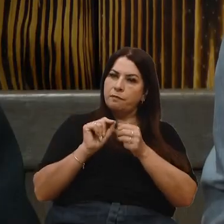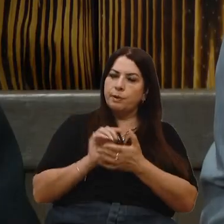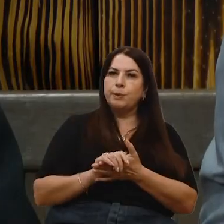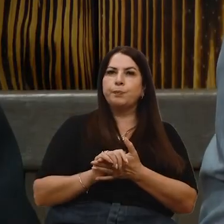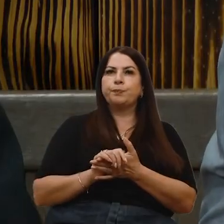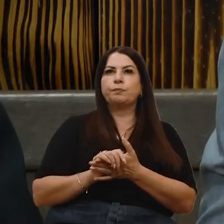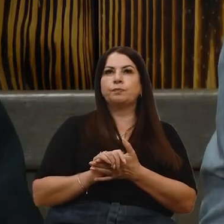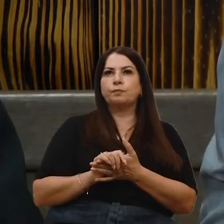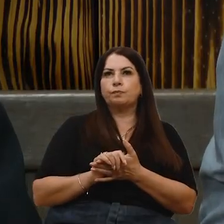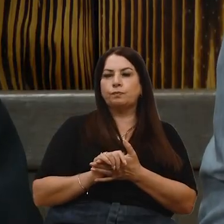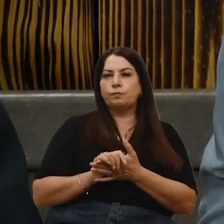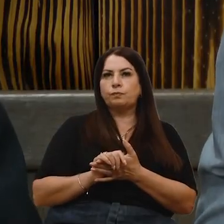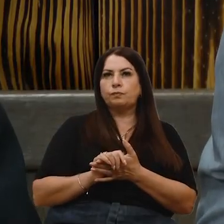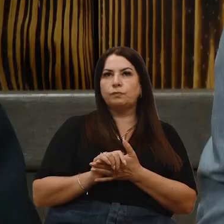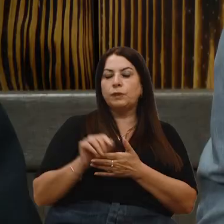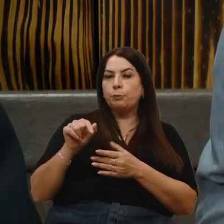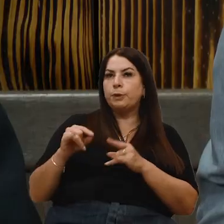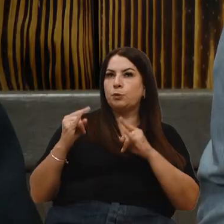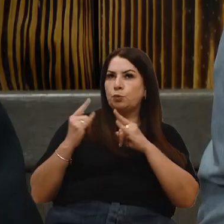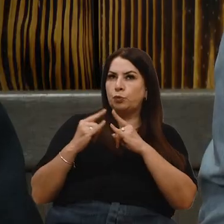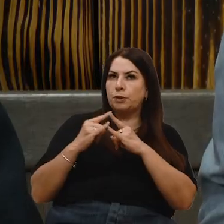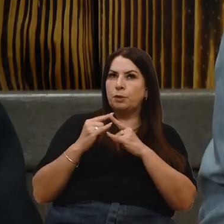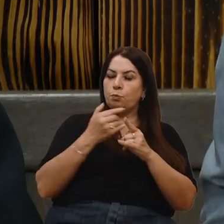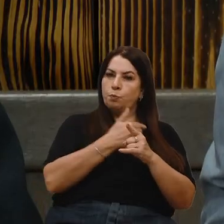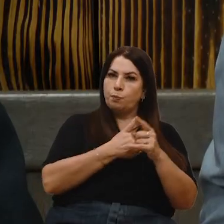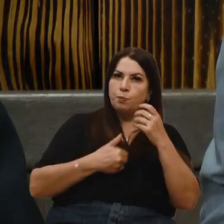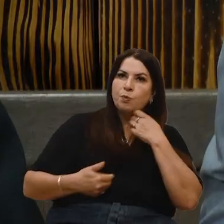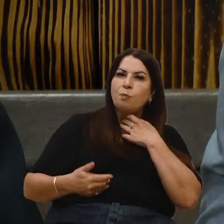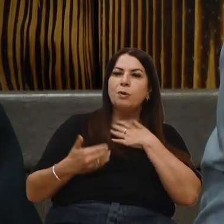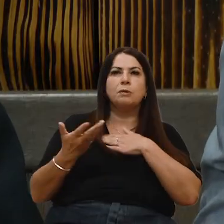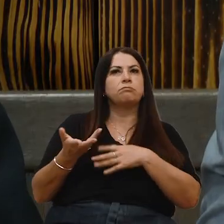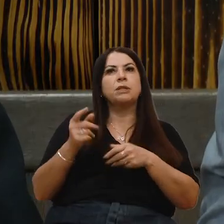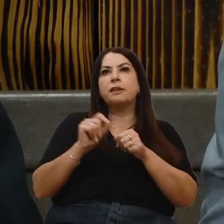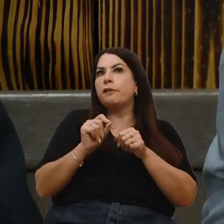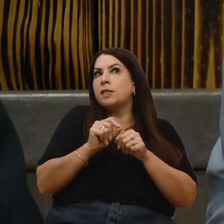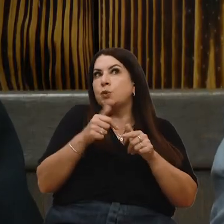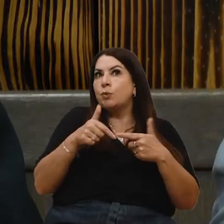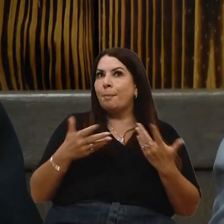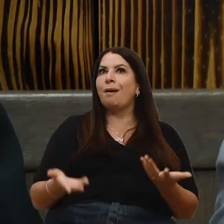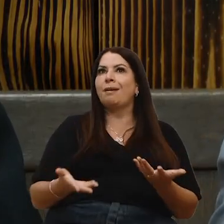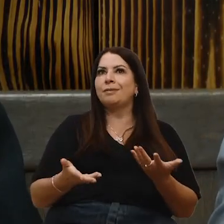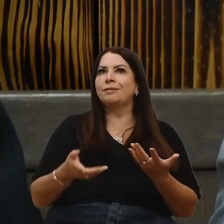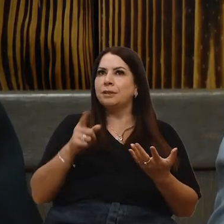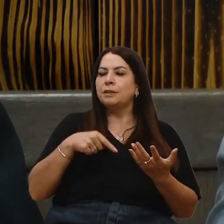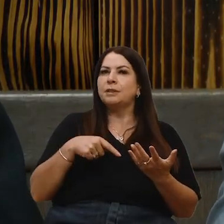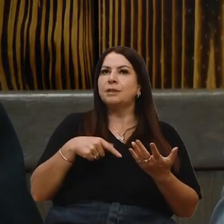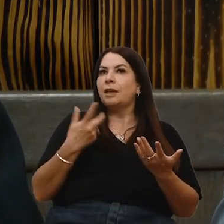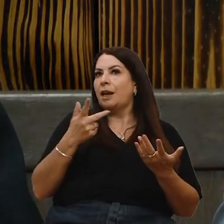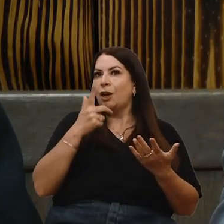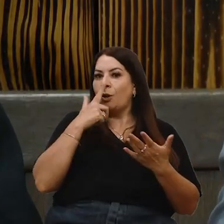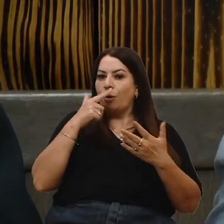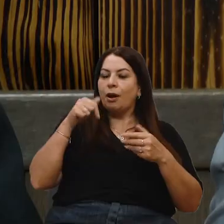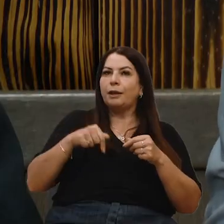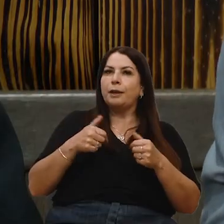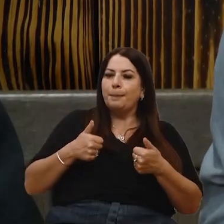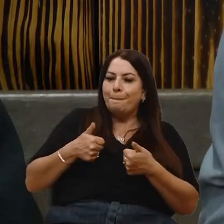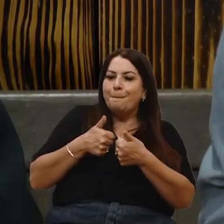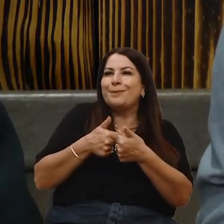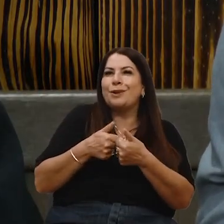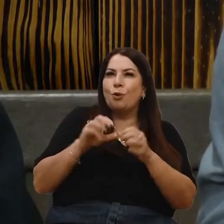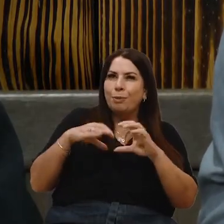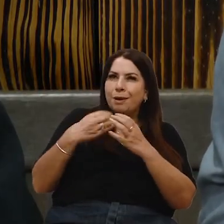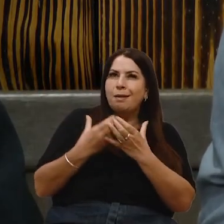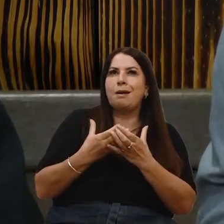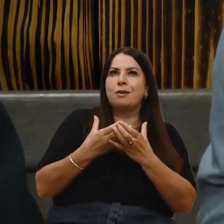que tem feito, uma instituição pública que está fazendo o trabalho que é o dever de casa, é